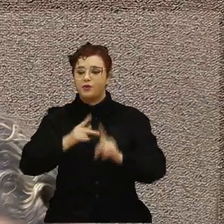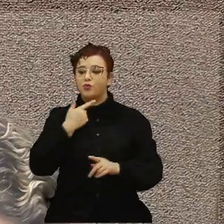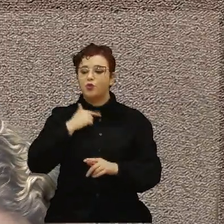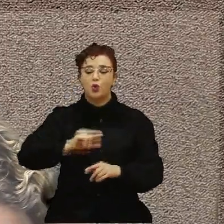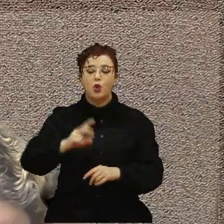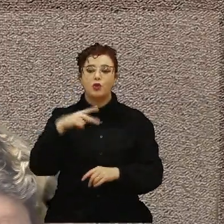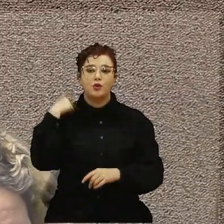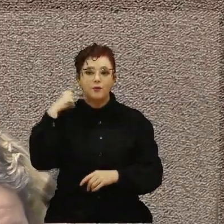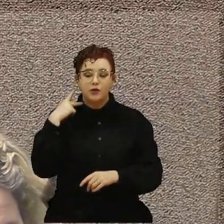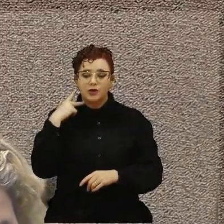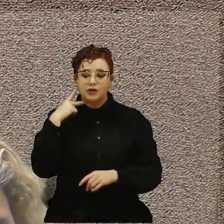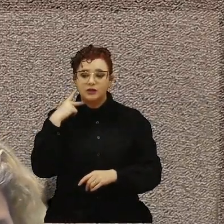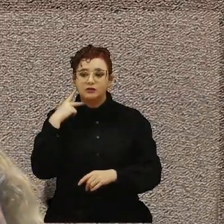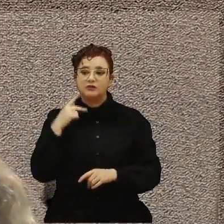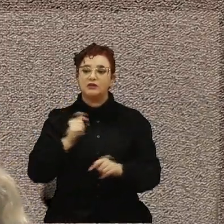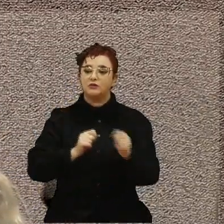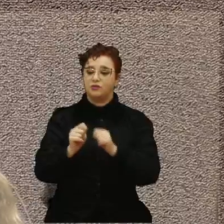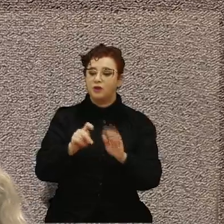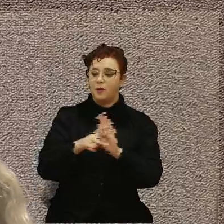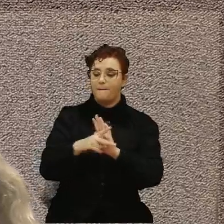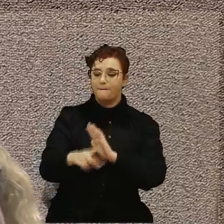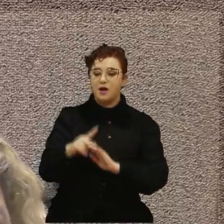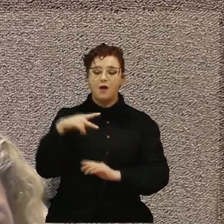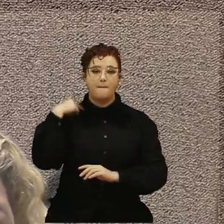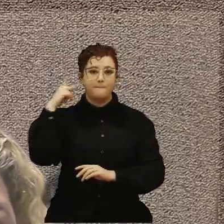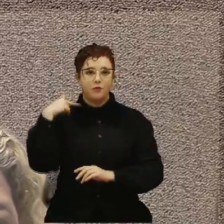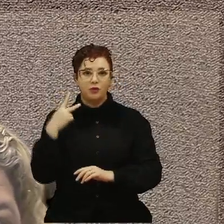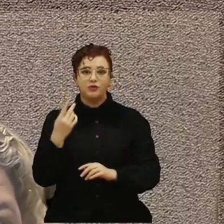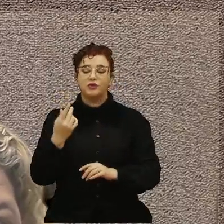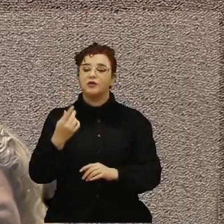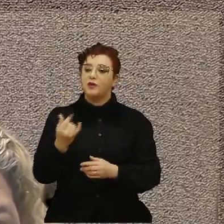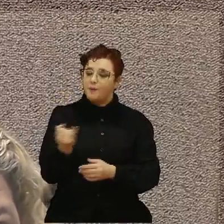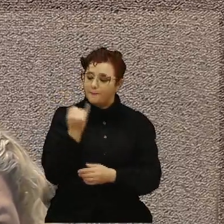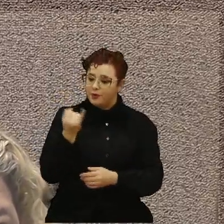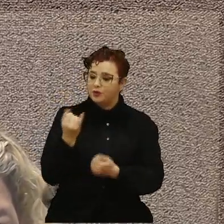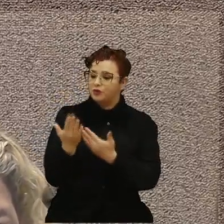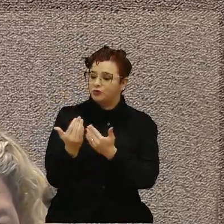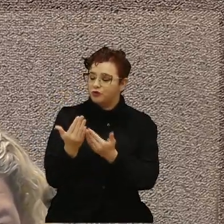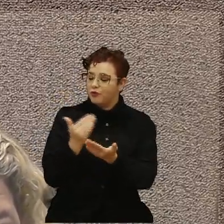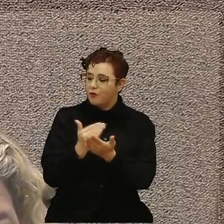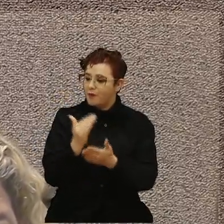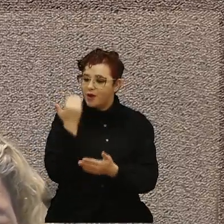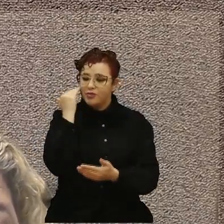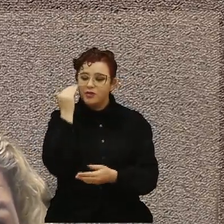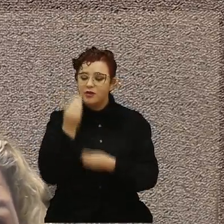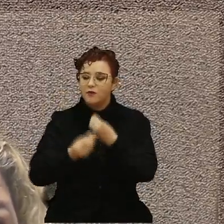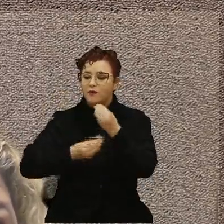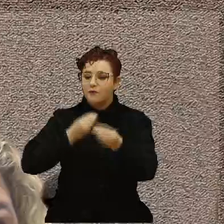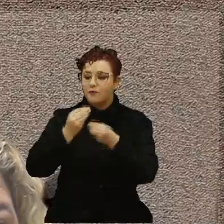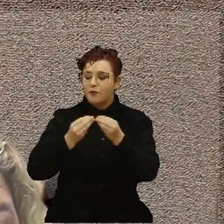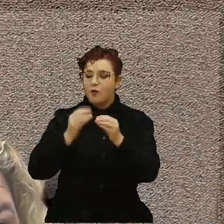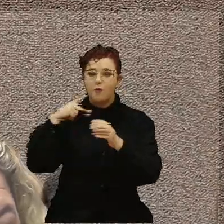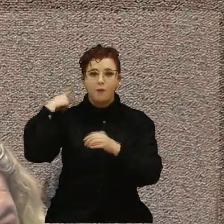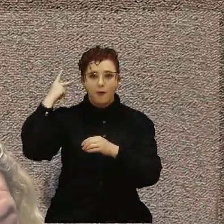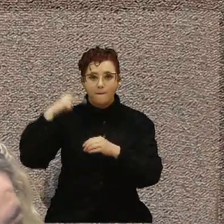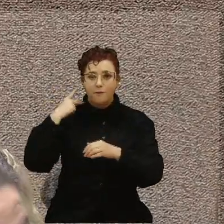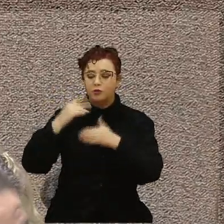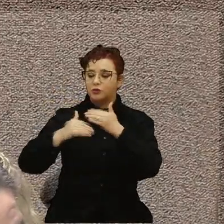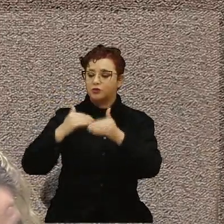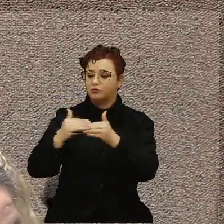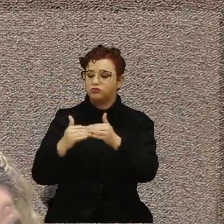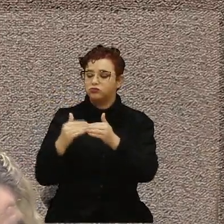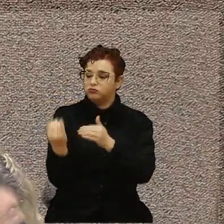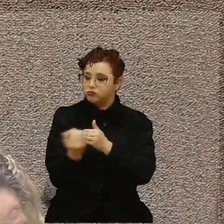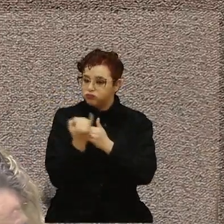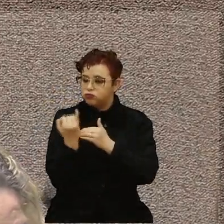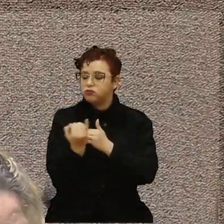é governado pela política. Então, é importante que os jovens começem a entender como funciona a política e a